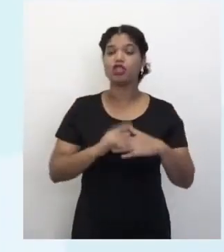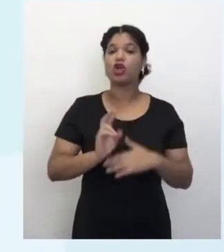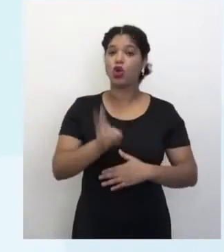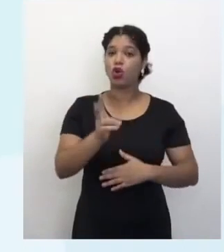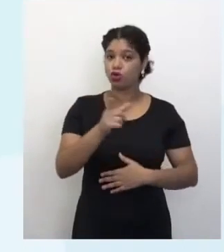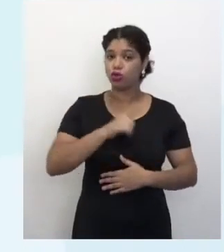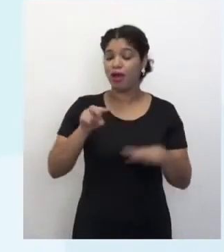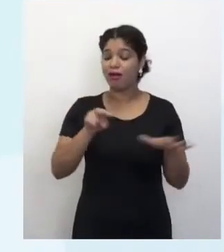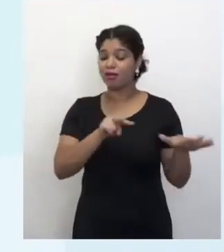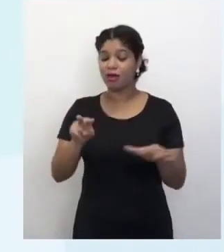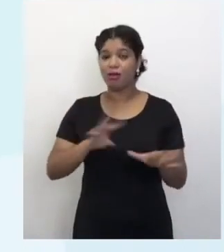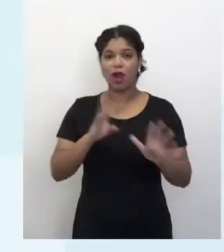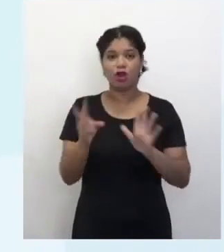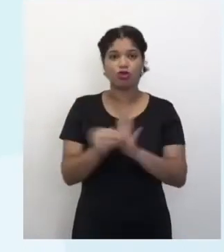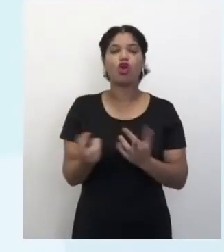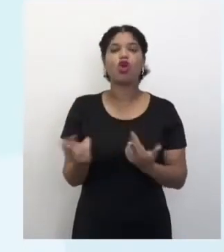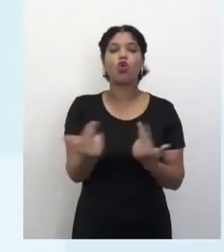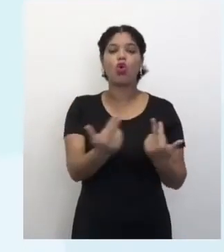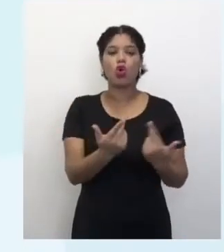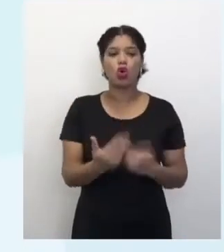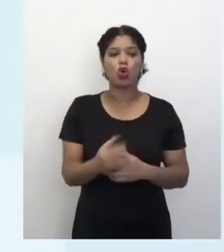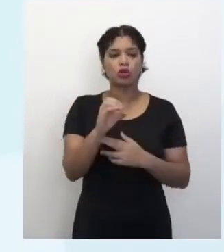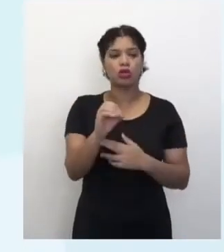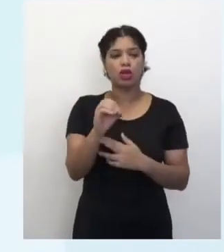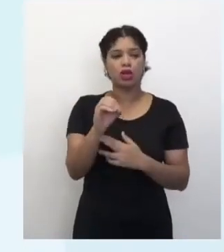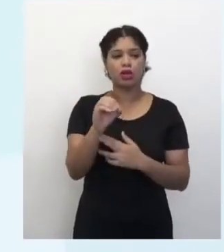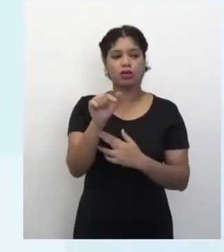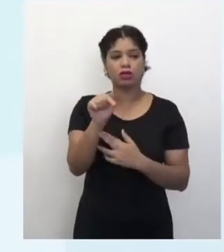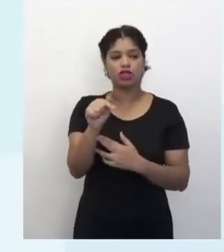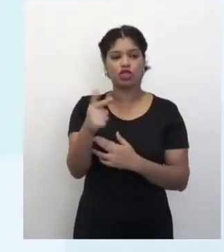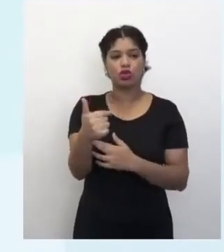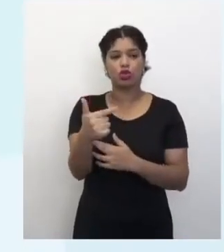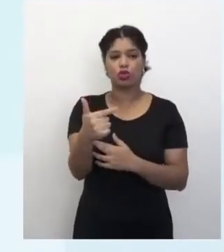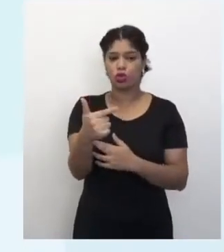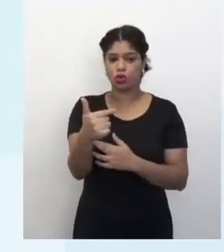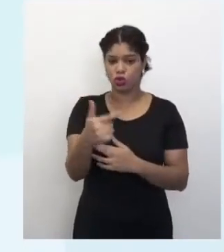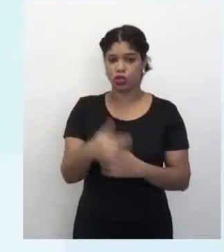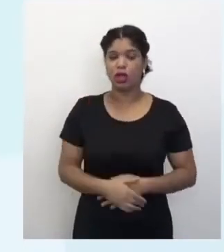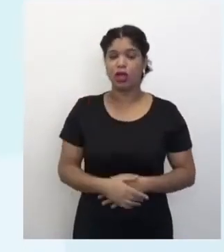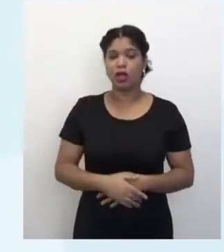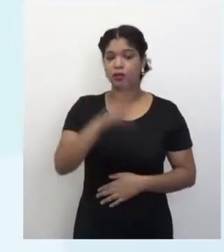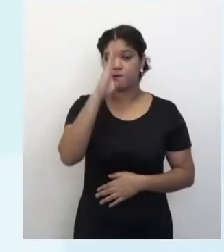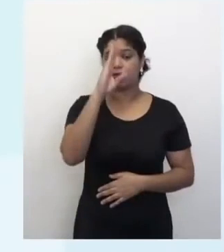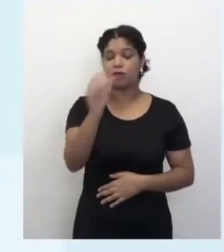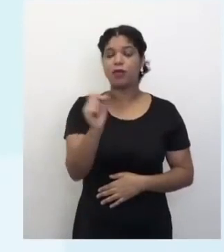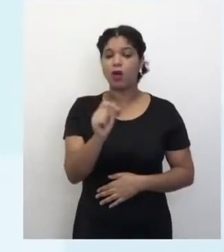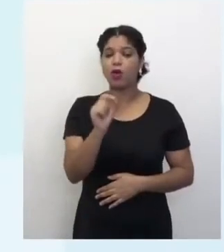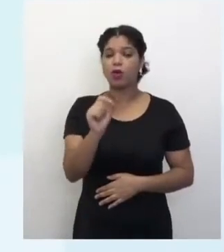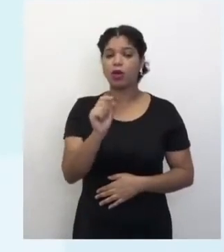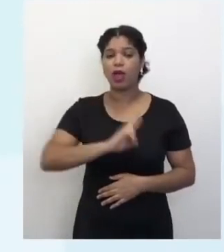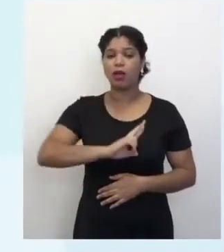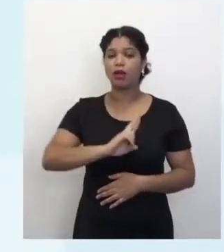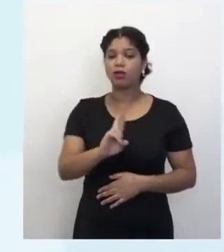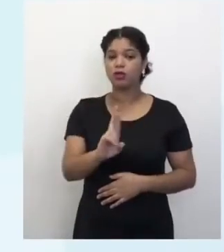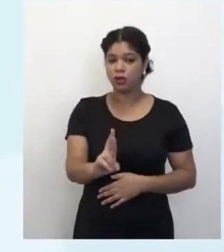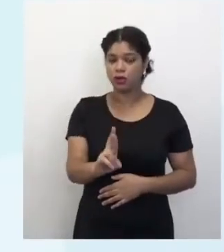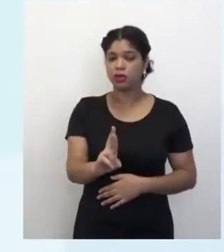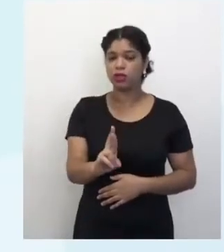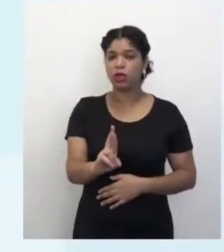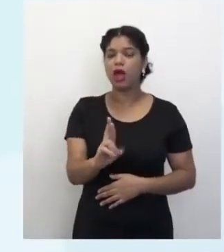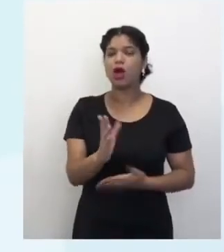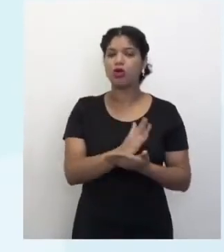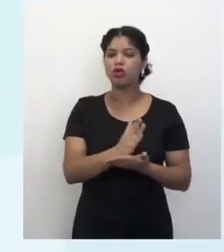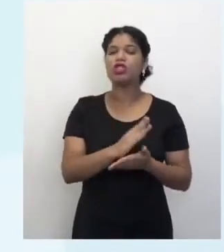trabalhando a semana toda, que é a 0712, né? Que é resolver problemas usando aí